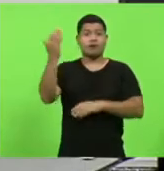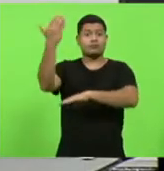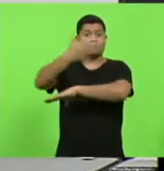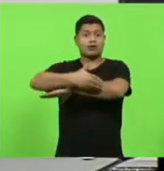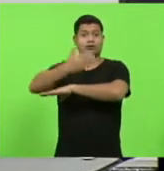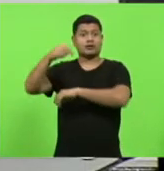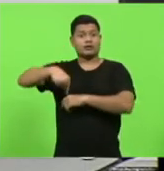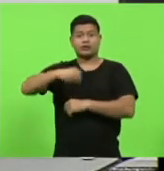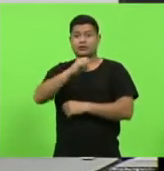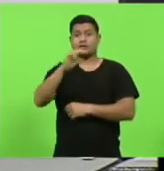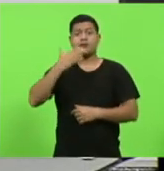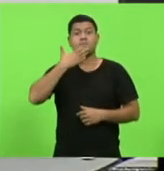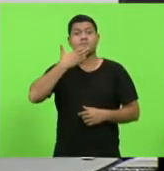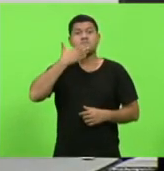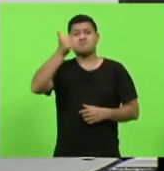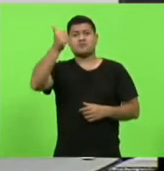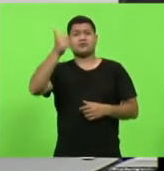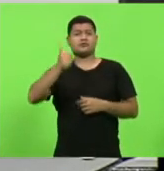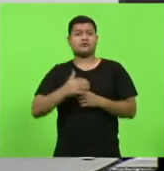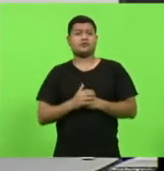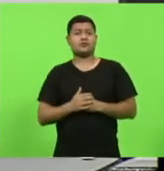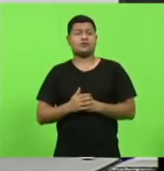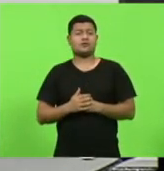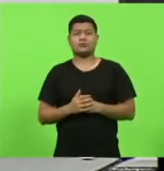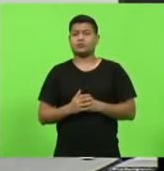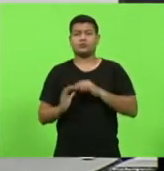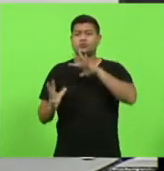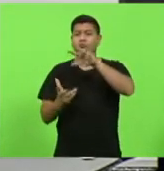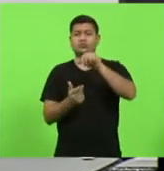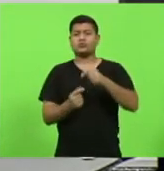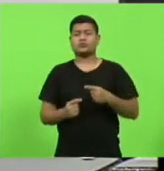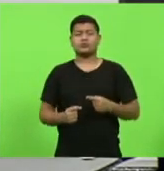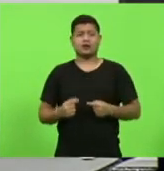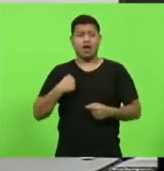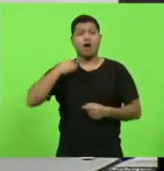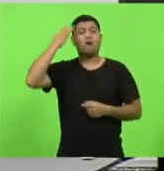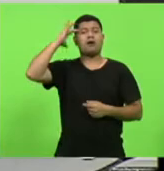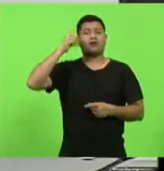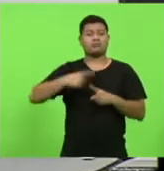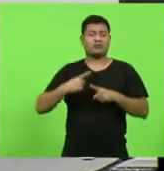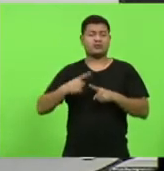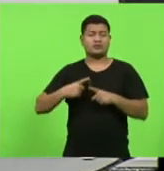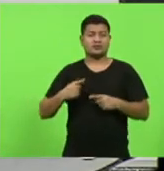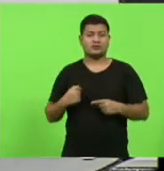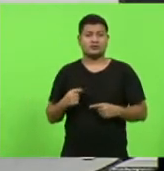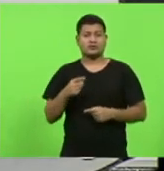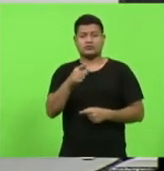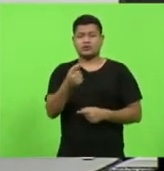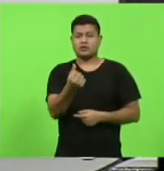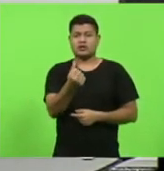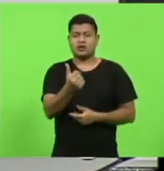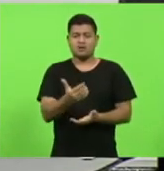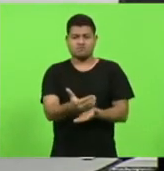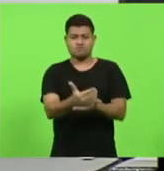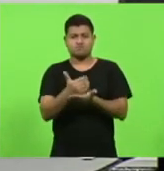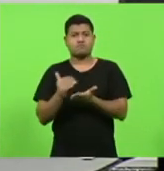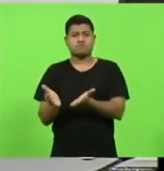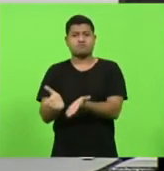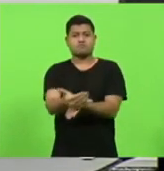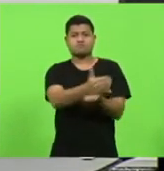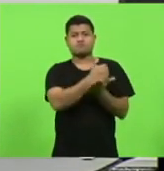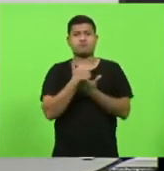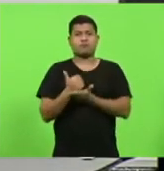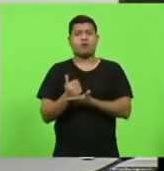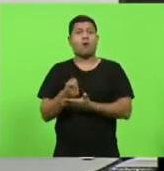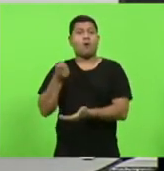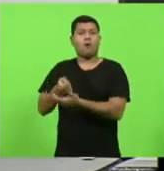Catarina é o melhor negócio do mundo. Por quê? Porque tu ganha o pedágio, tu cobra